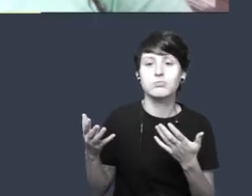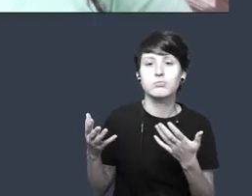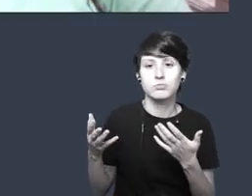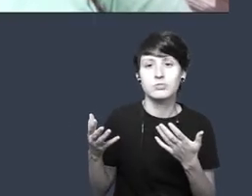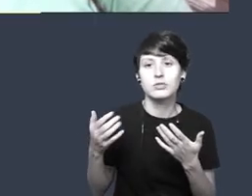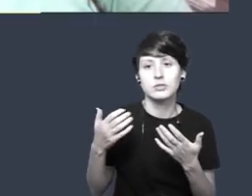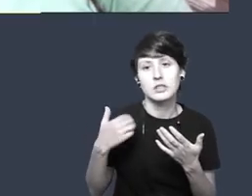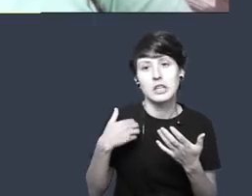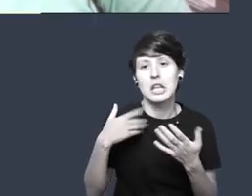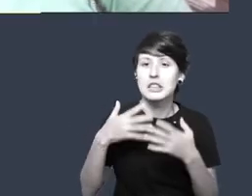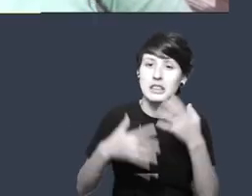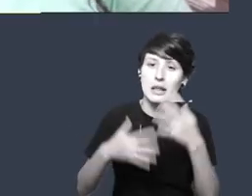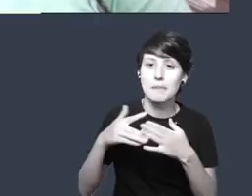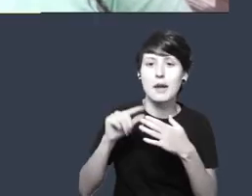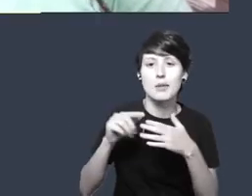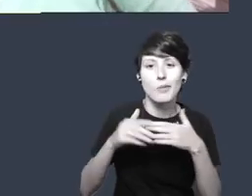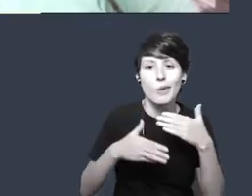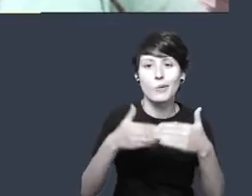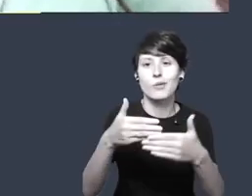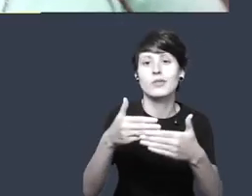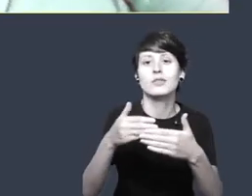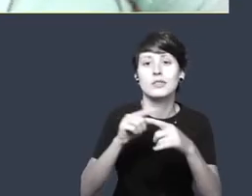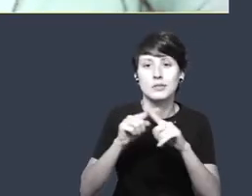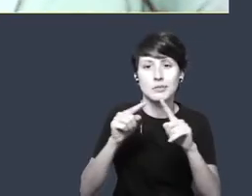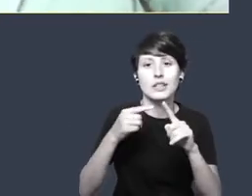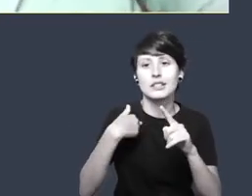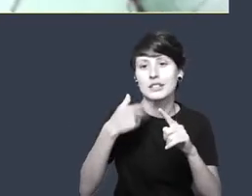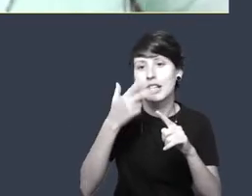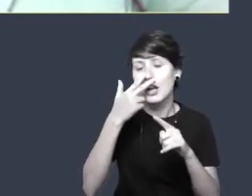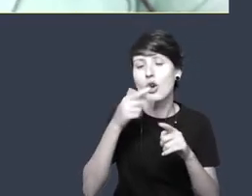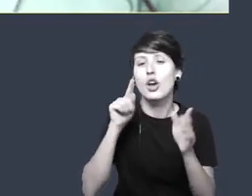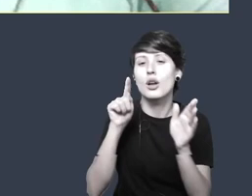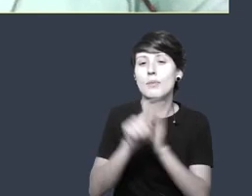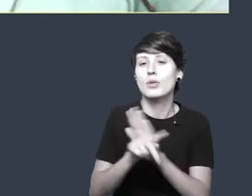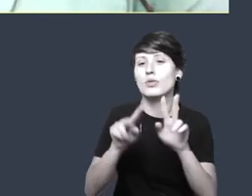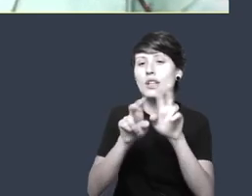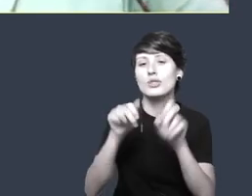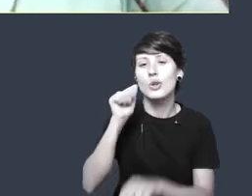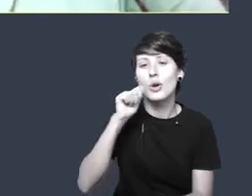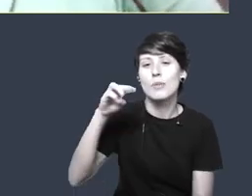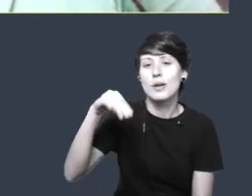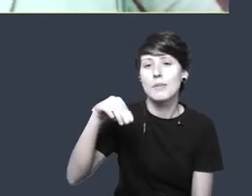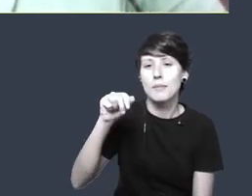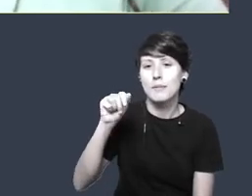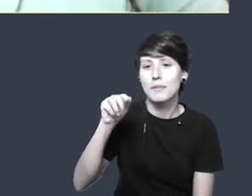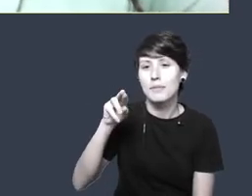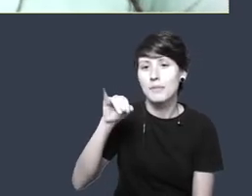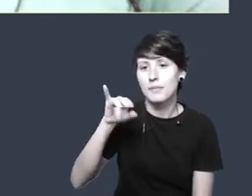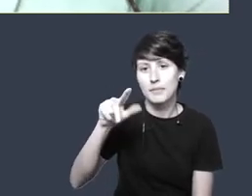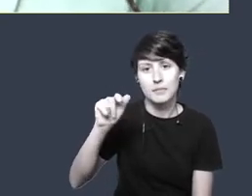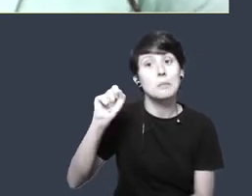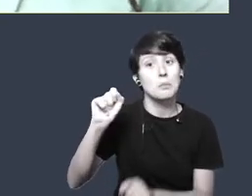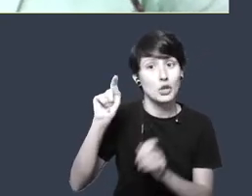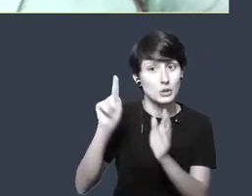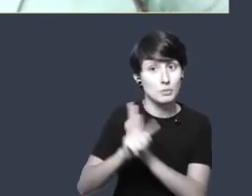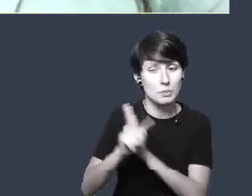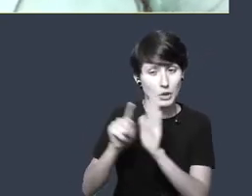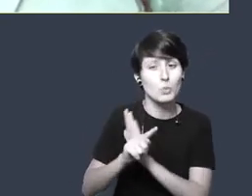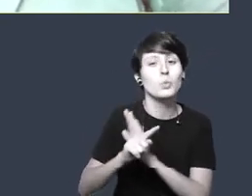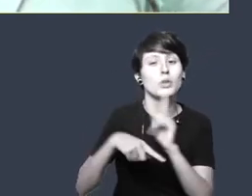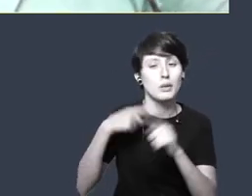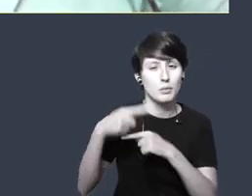um pouco nesse processo. Mas agora, chegando para a pergunta da Marília, galera, mandem perguntas, hein, daqui a pouco vamos encerrar aqui.